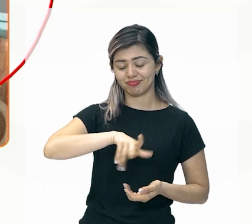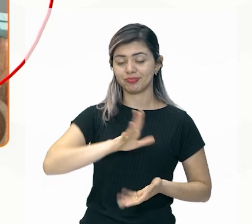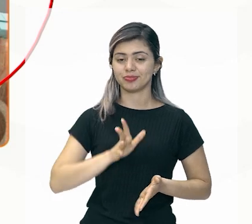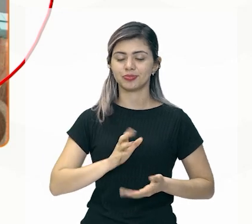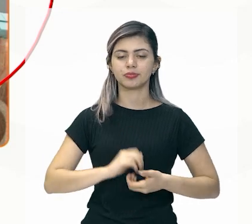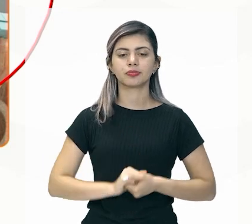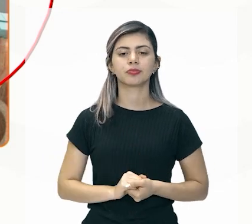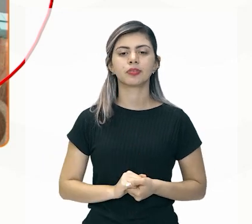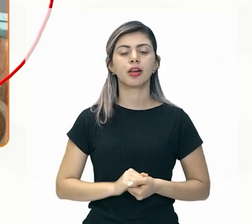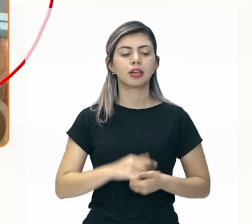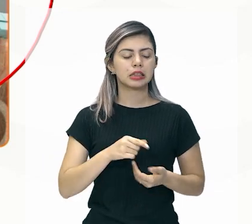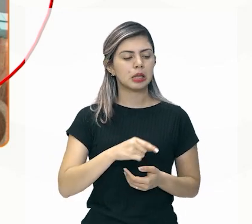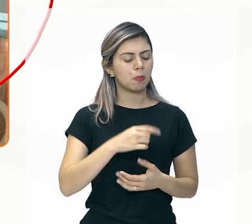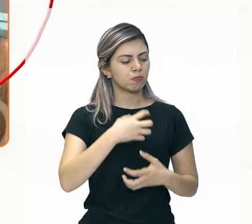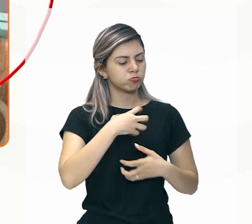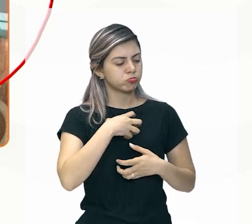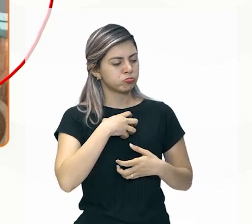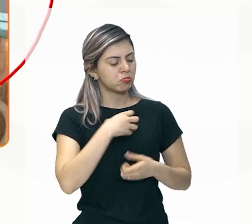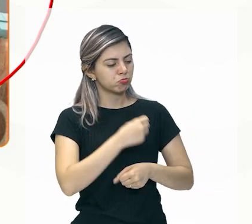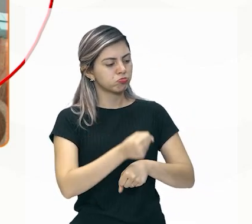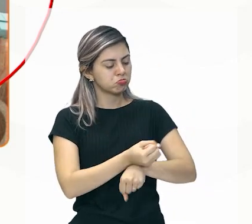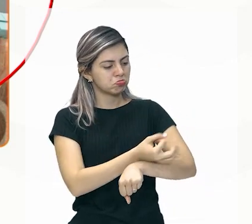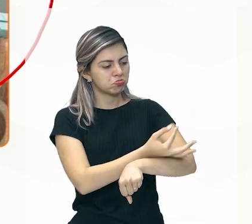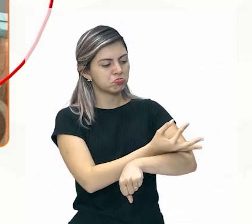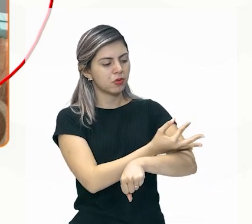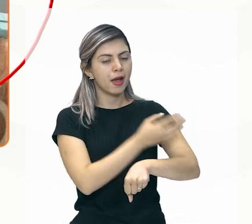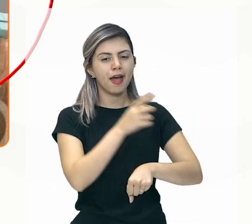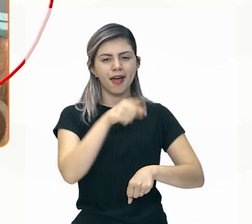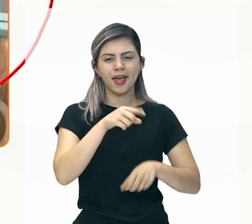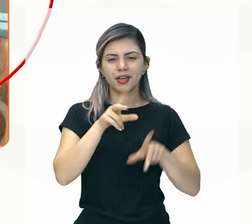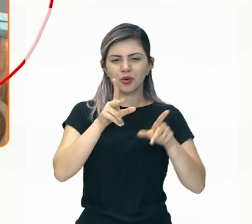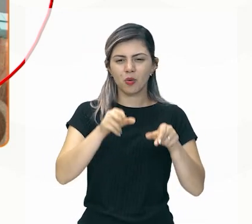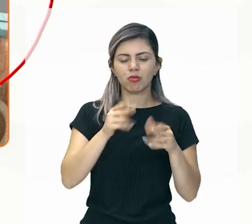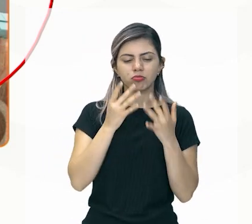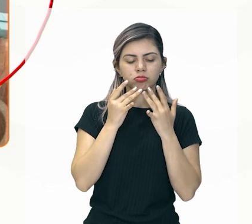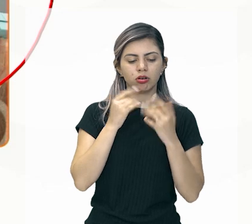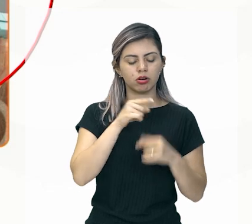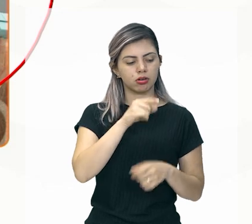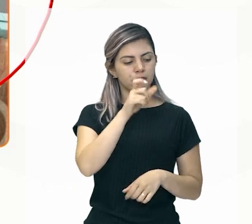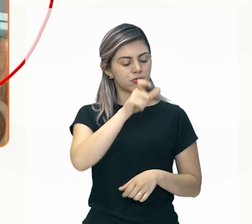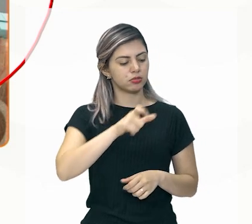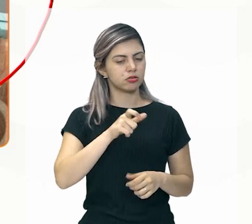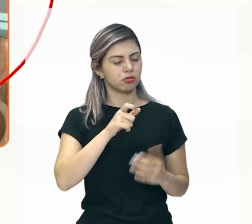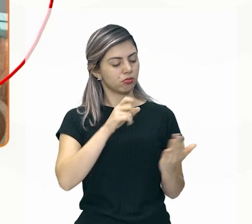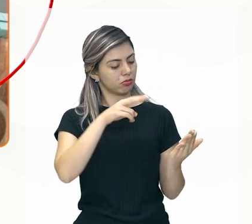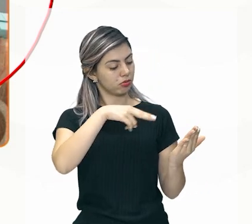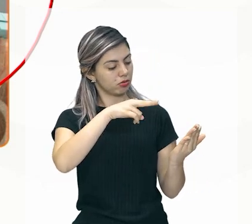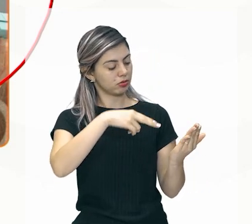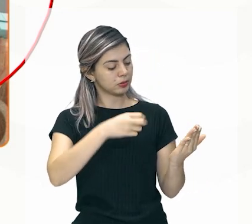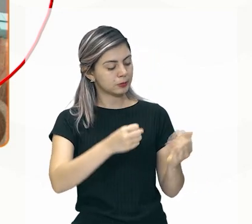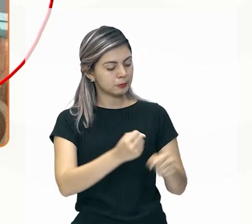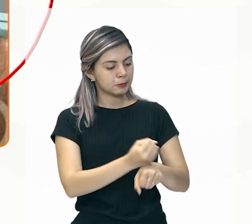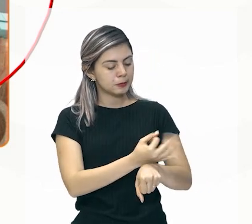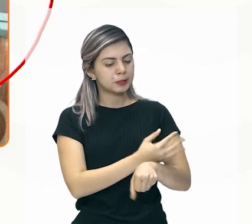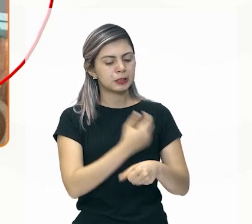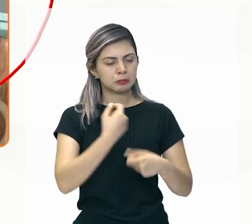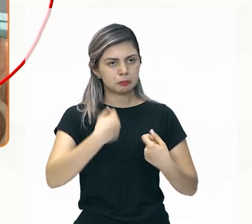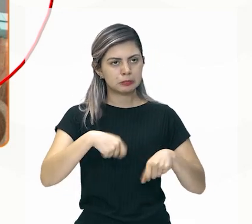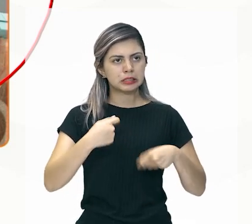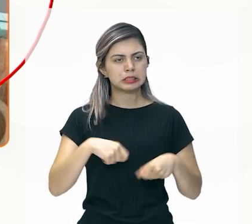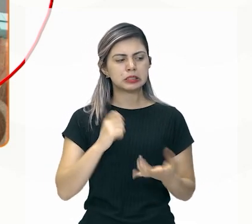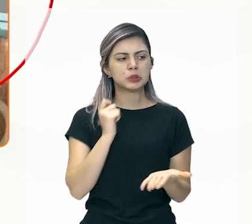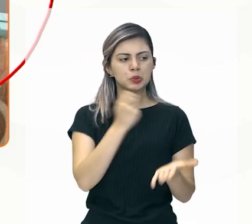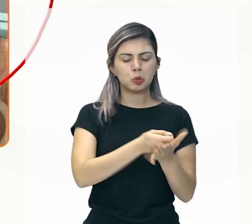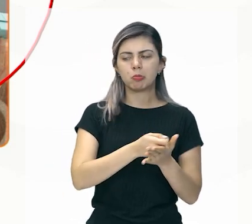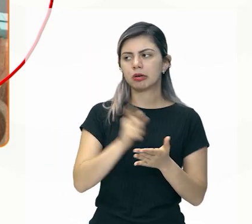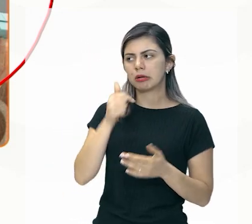mãe, cria-se toda essa peça, né, e acaba gerando na pessoa que vai ver essa emoção, né, de que eu